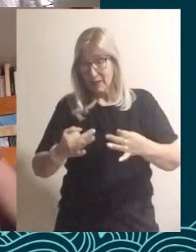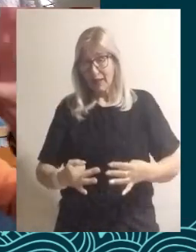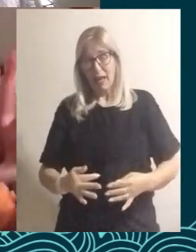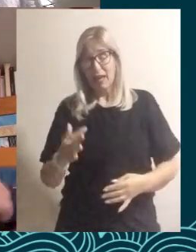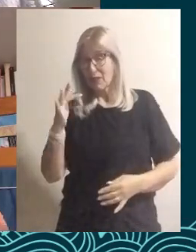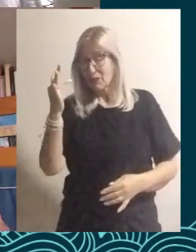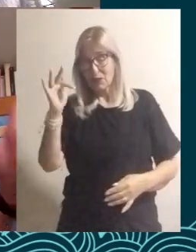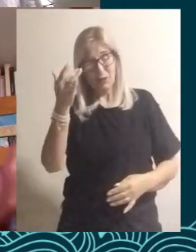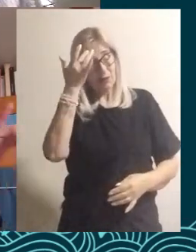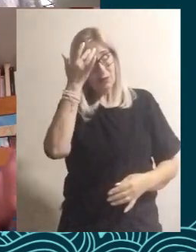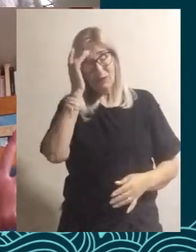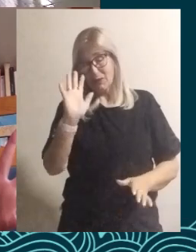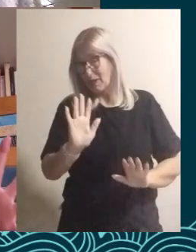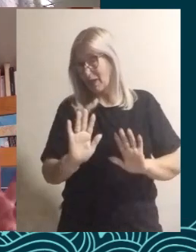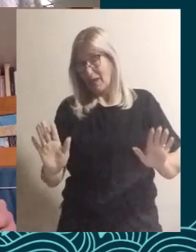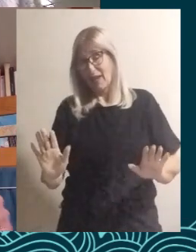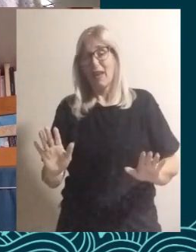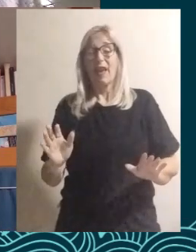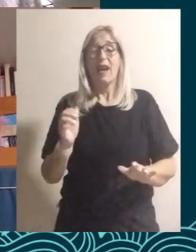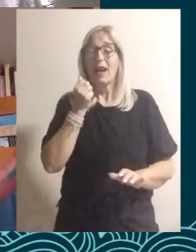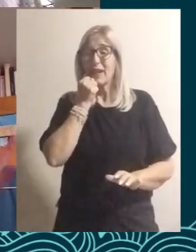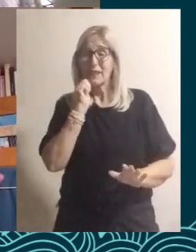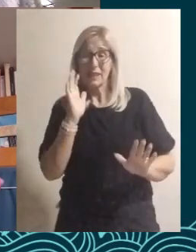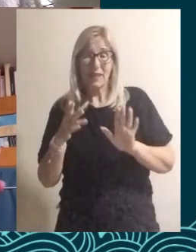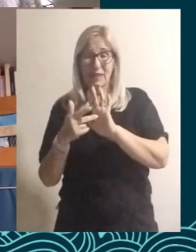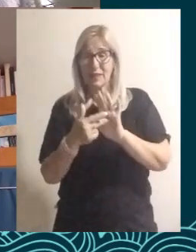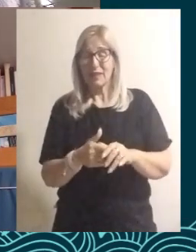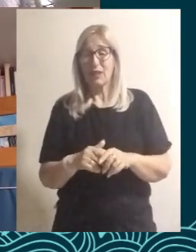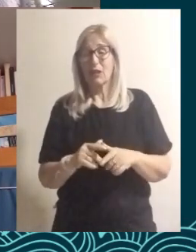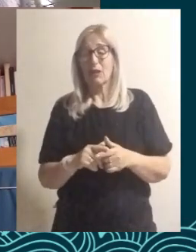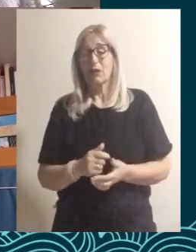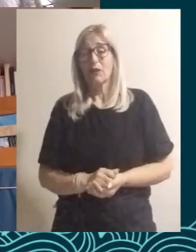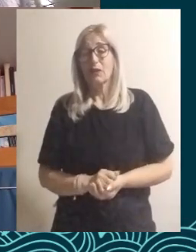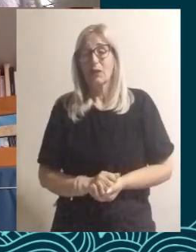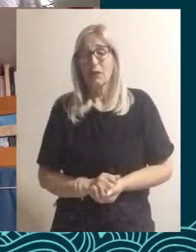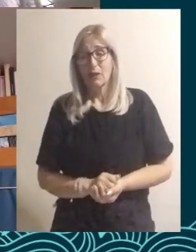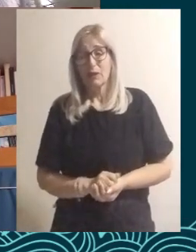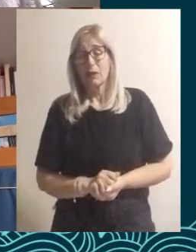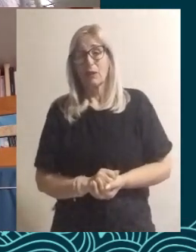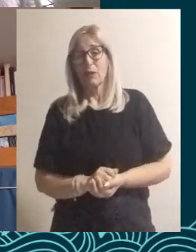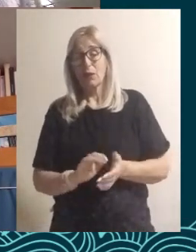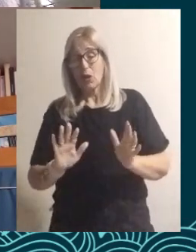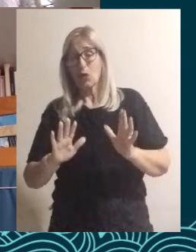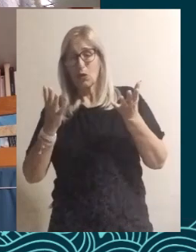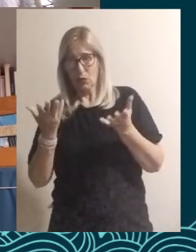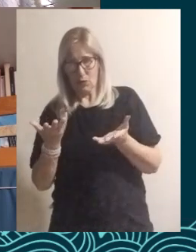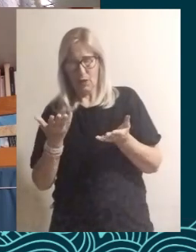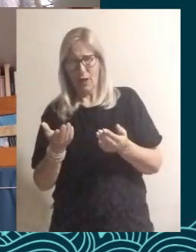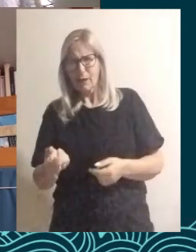melhor, astrologia, não sei o que explicar, certamente não é a ciência, mas que acontece quando a gente